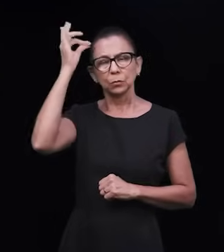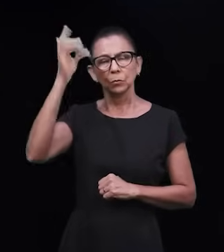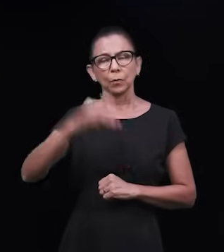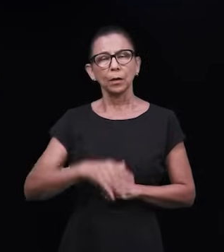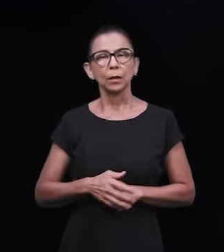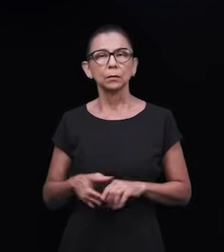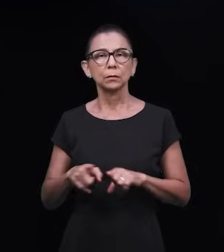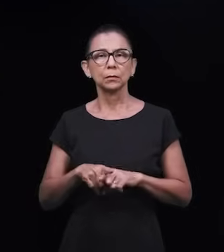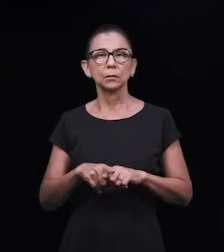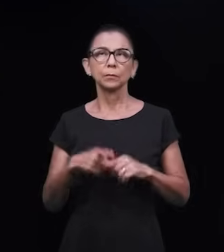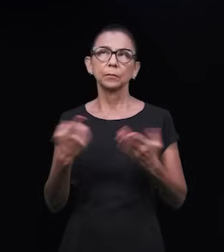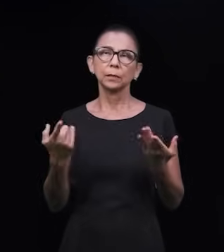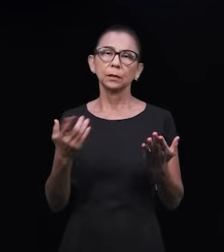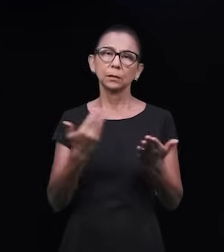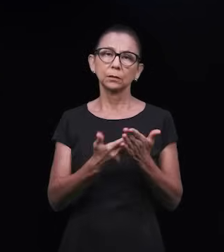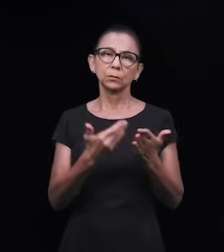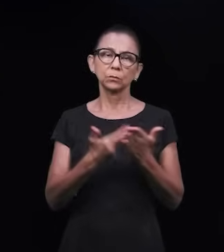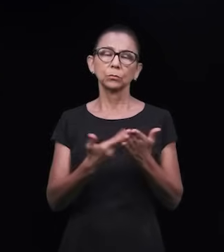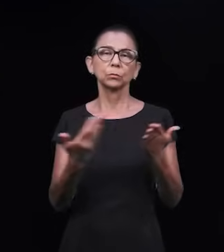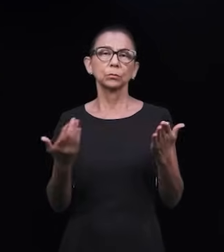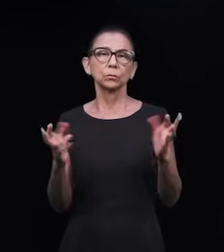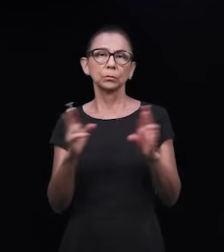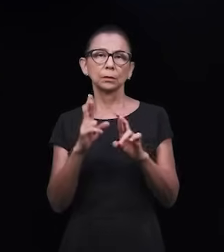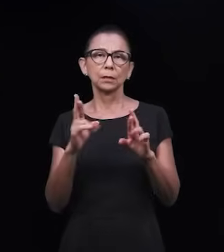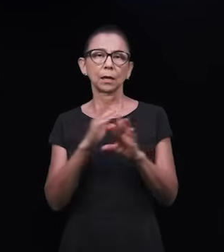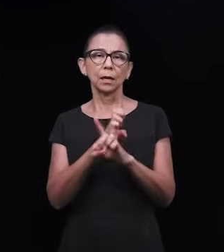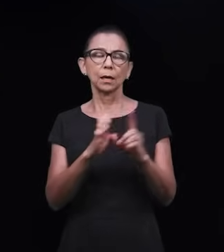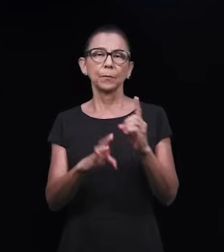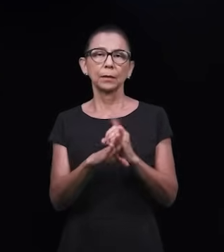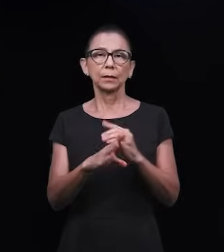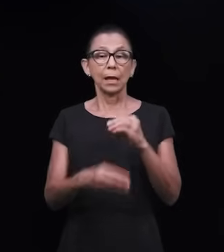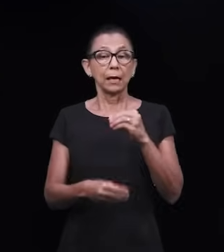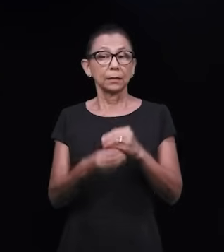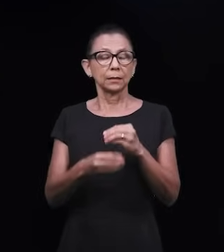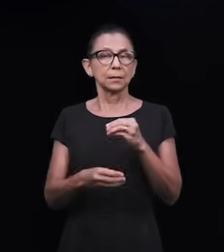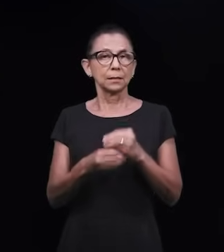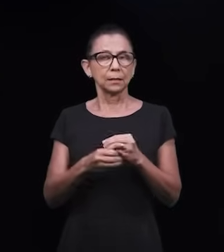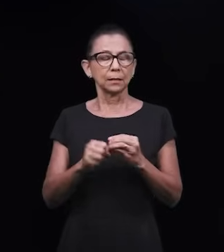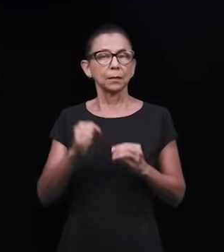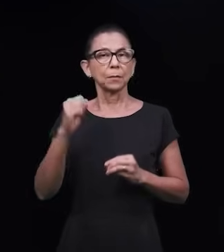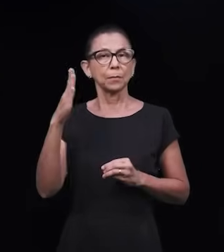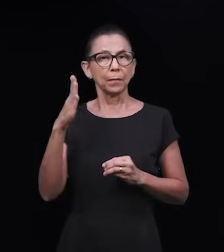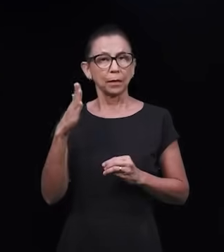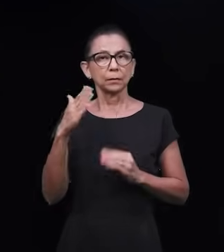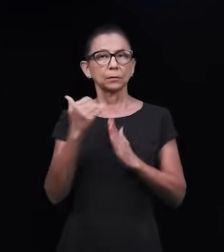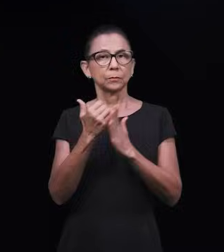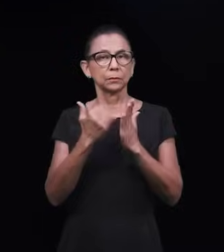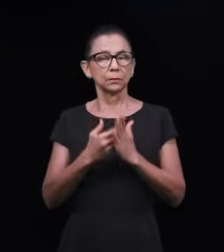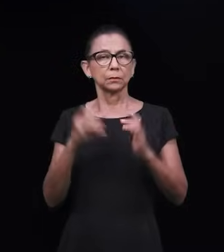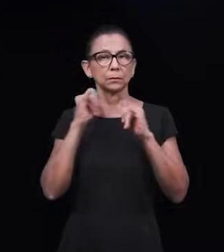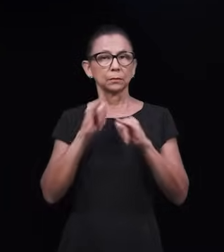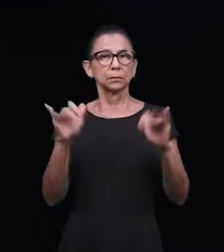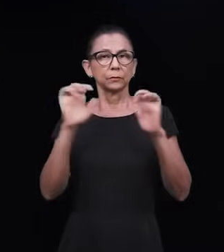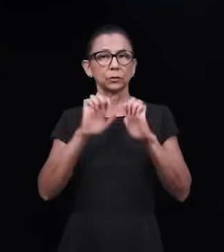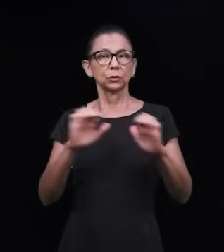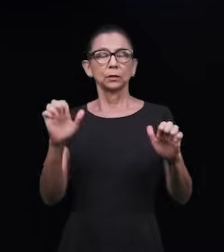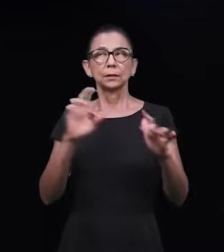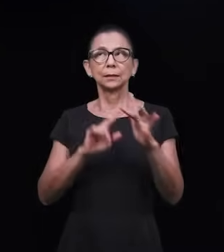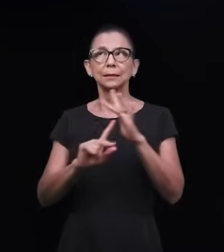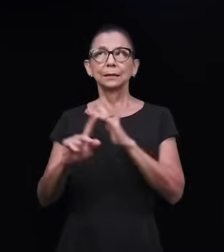da escola bíblica, tudo que temos aprendido quando assistimos o programa Anunciando o Evangelho Eterno. Isso